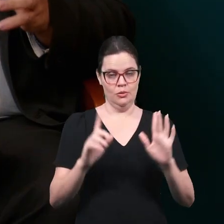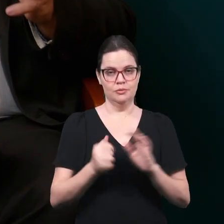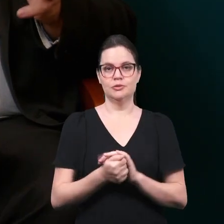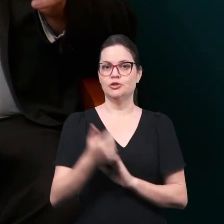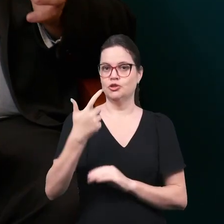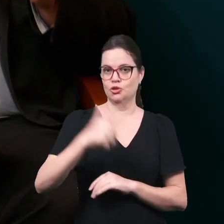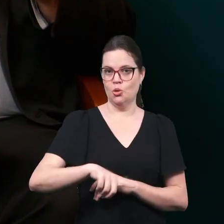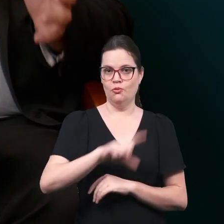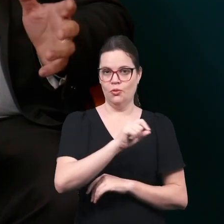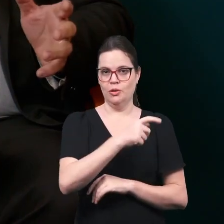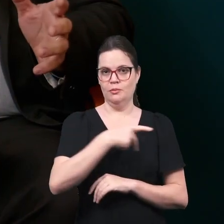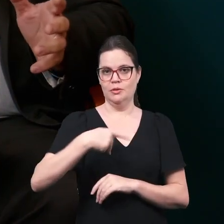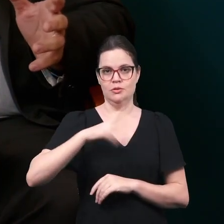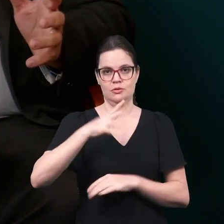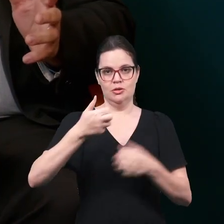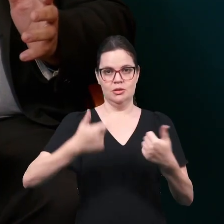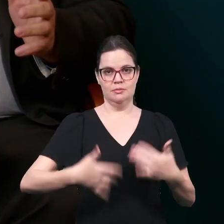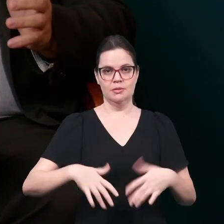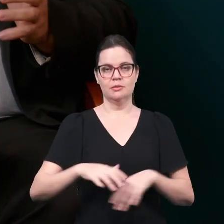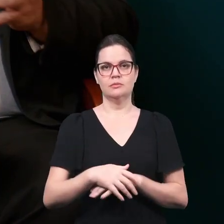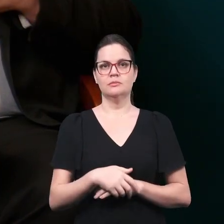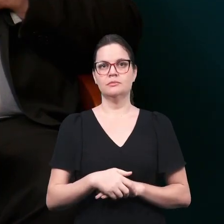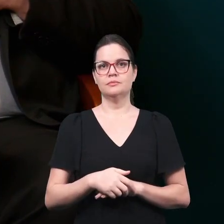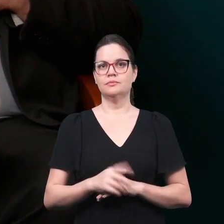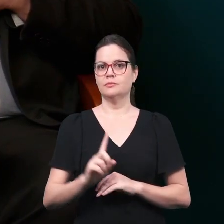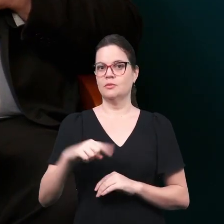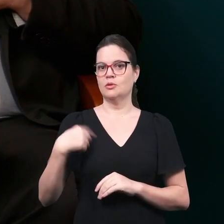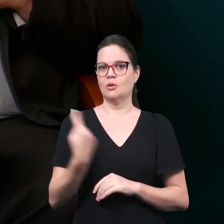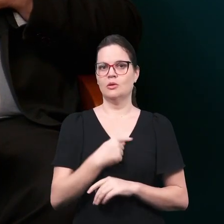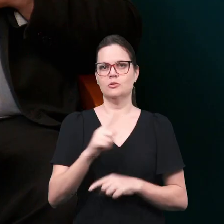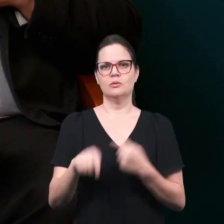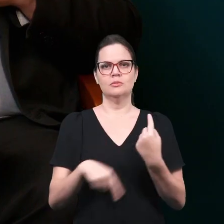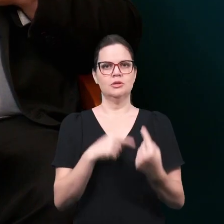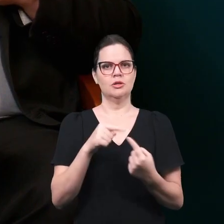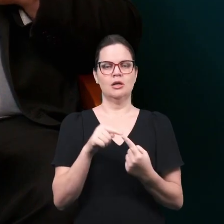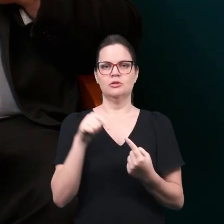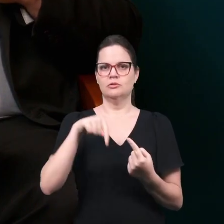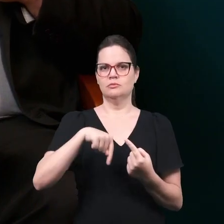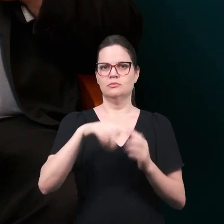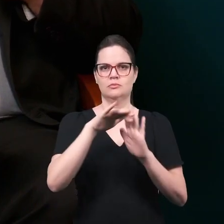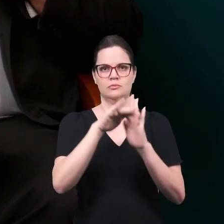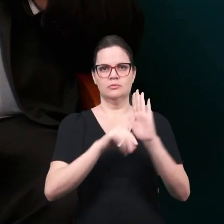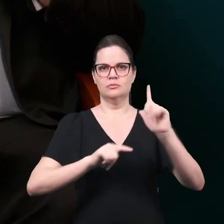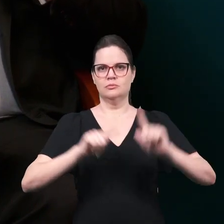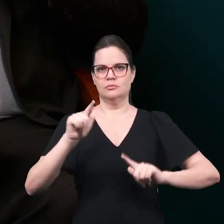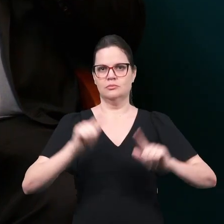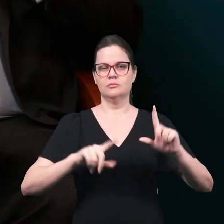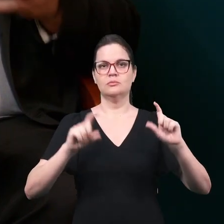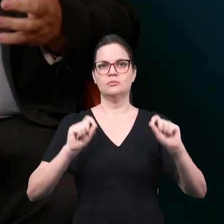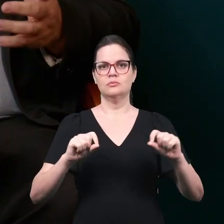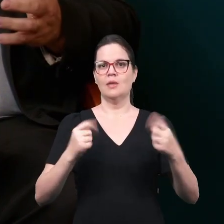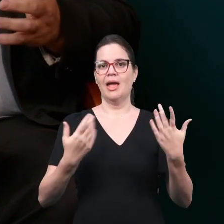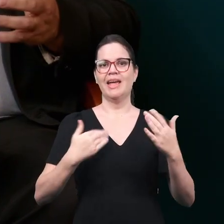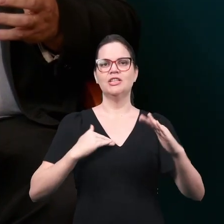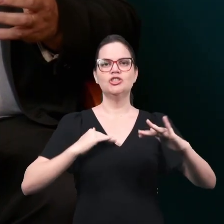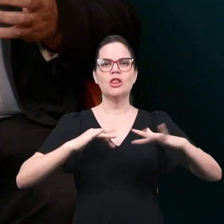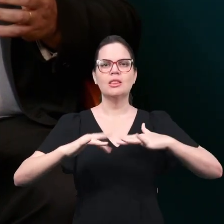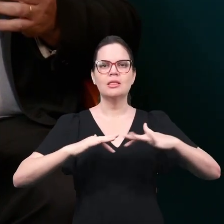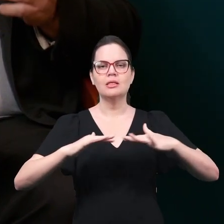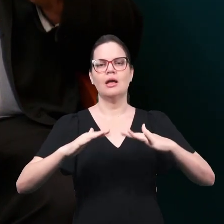reforçar aquilo que o pastor Márcio já disse aqui. O nosso objetivo aqui é, de forma